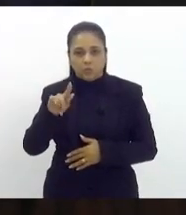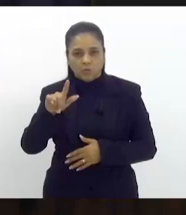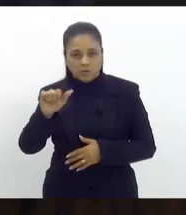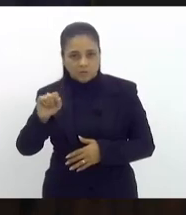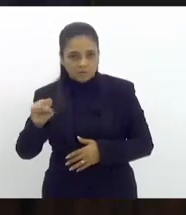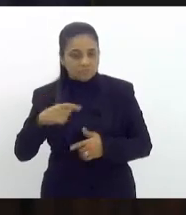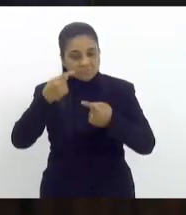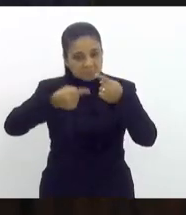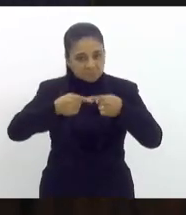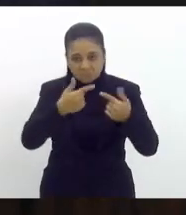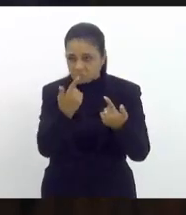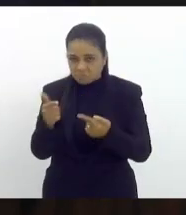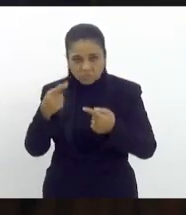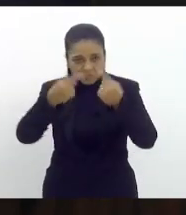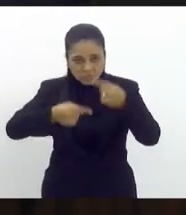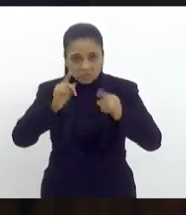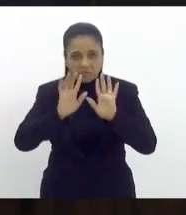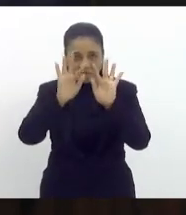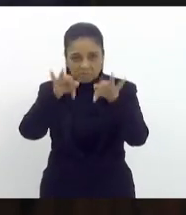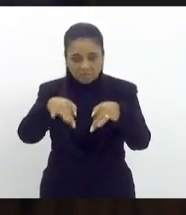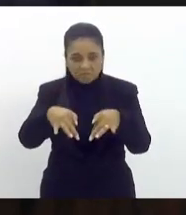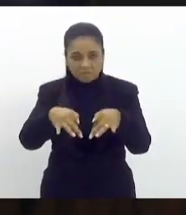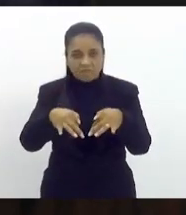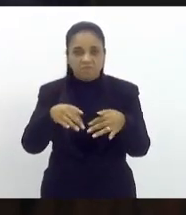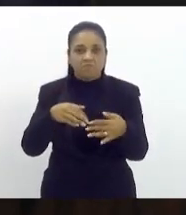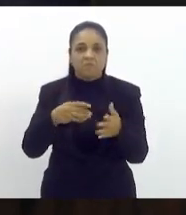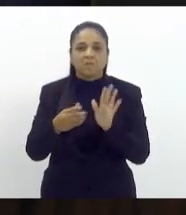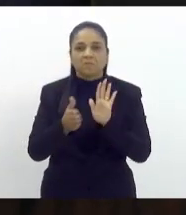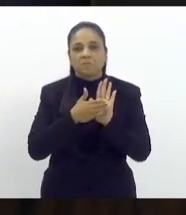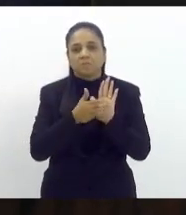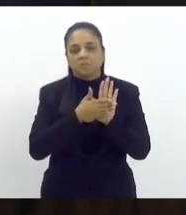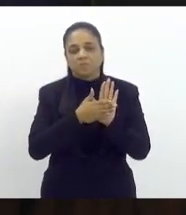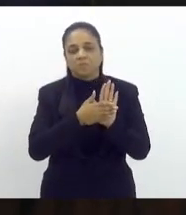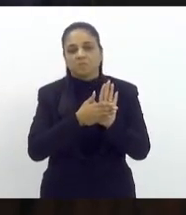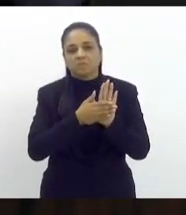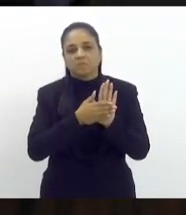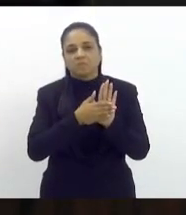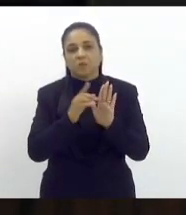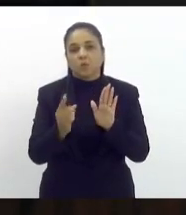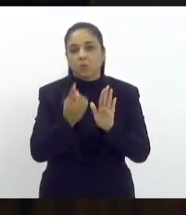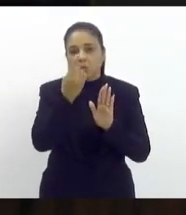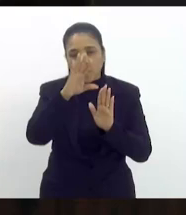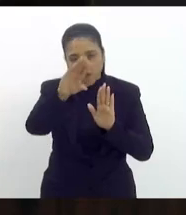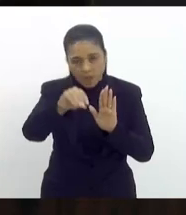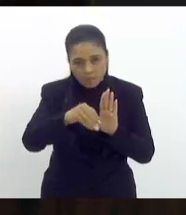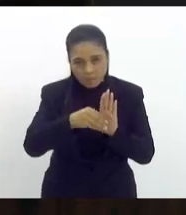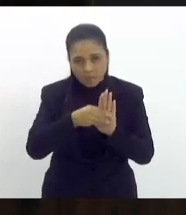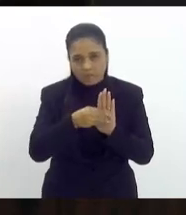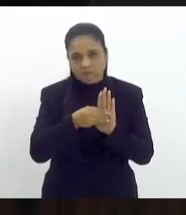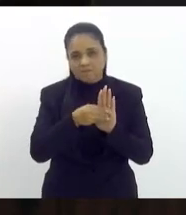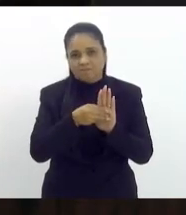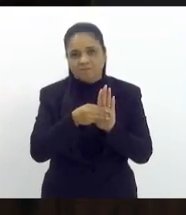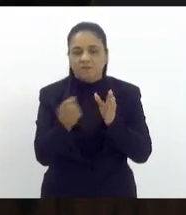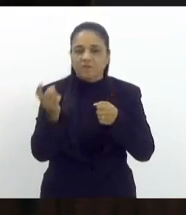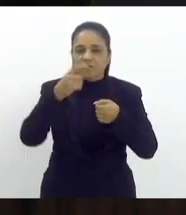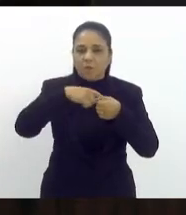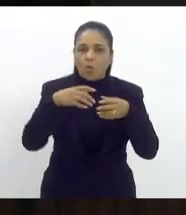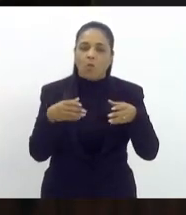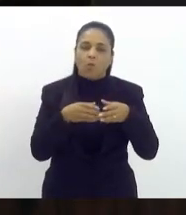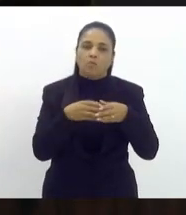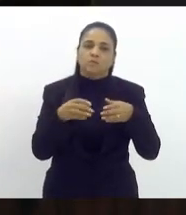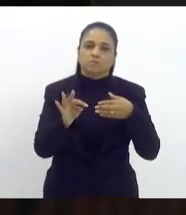não havendo o que Queira discutir isso é da discussão apresente proposta recebeu uma Emenda e retorna as